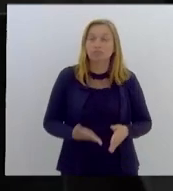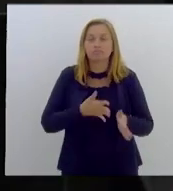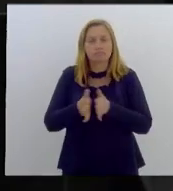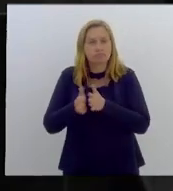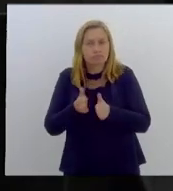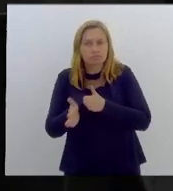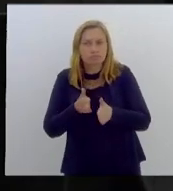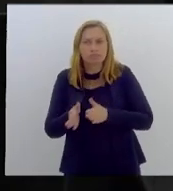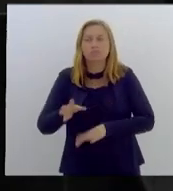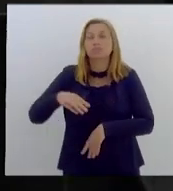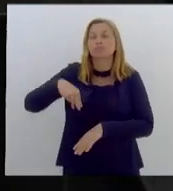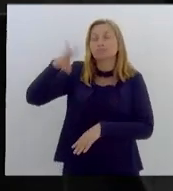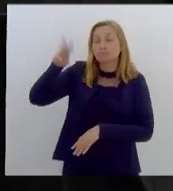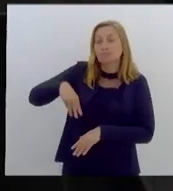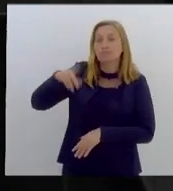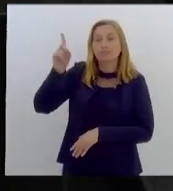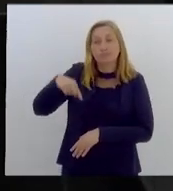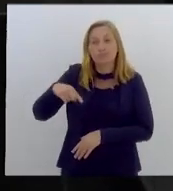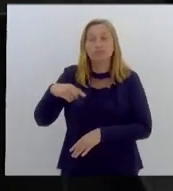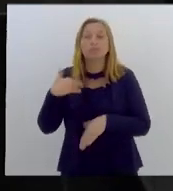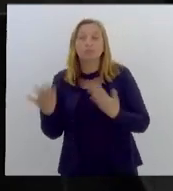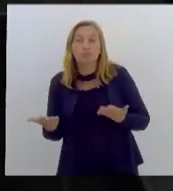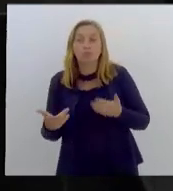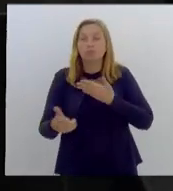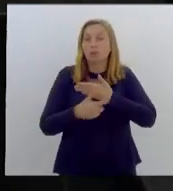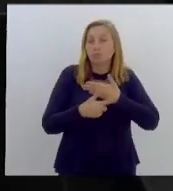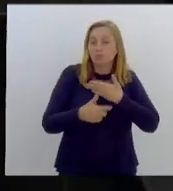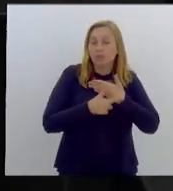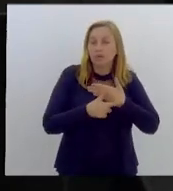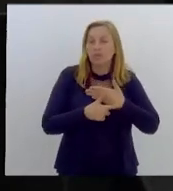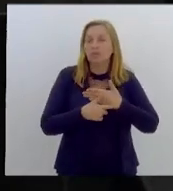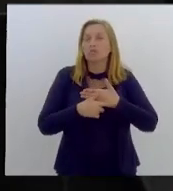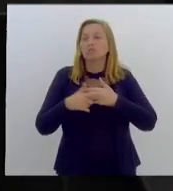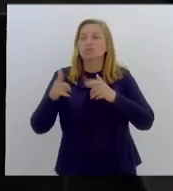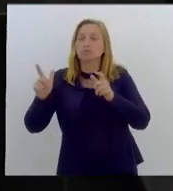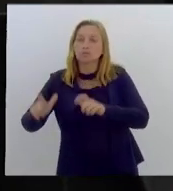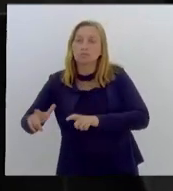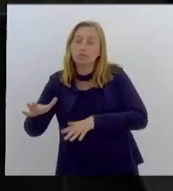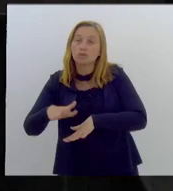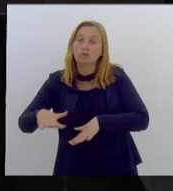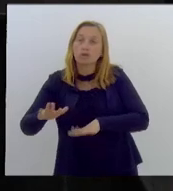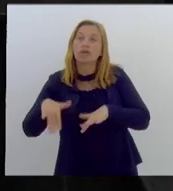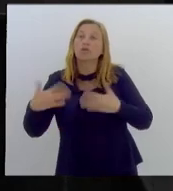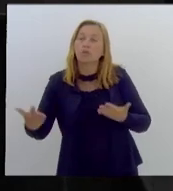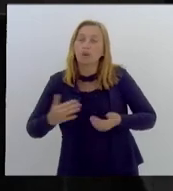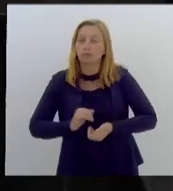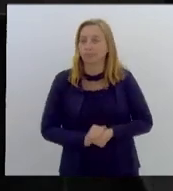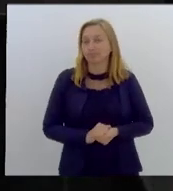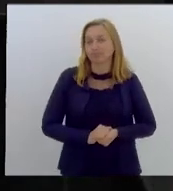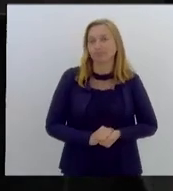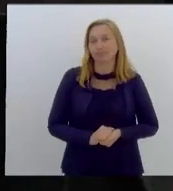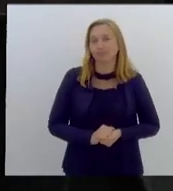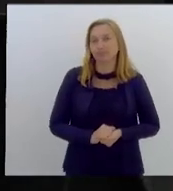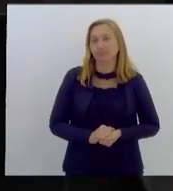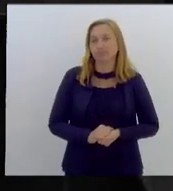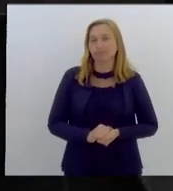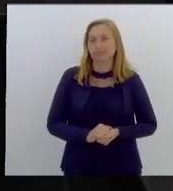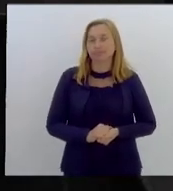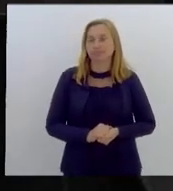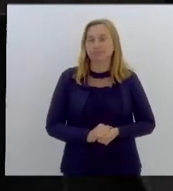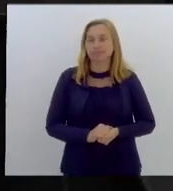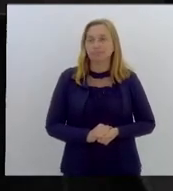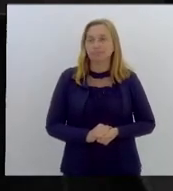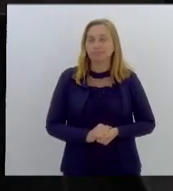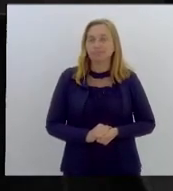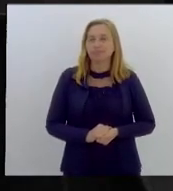acessível, tem que saber quem são, qual é a função, que papel desempenham. Não dá